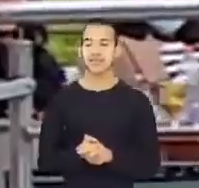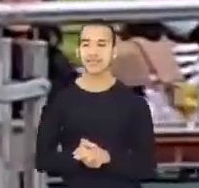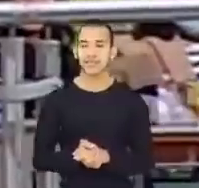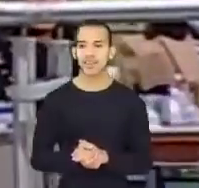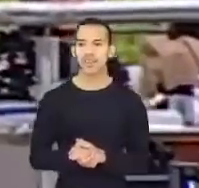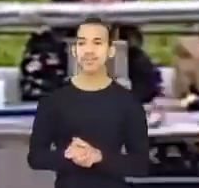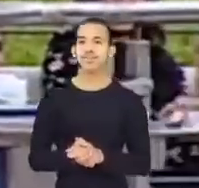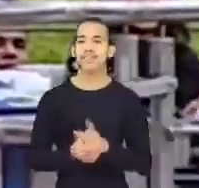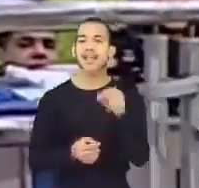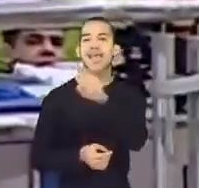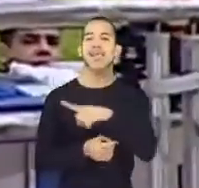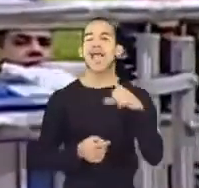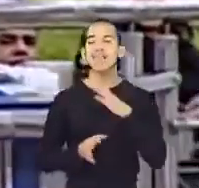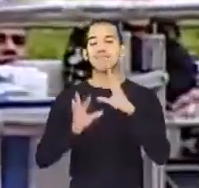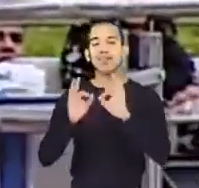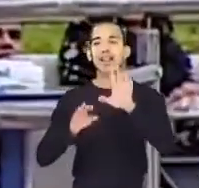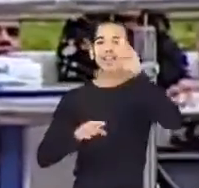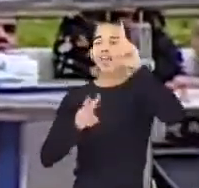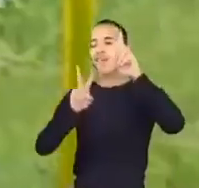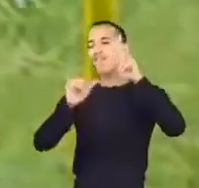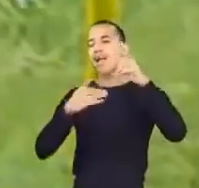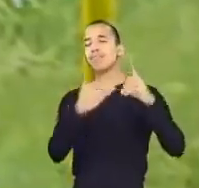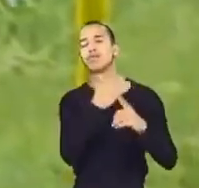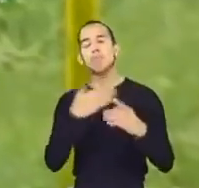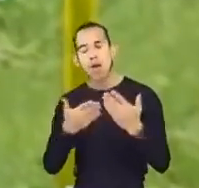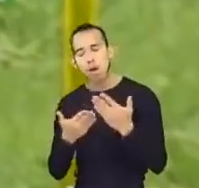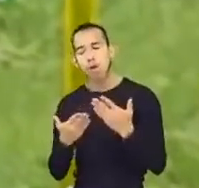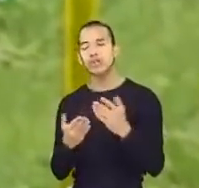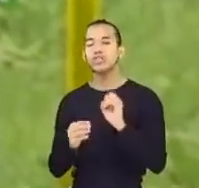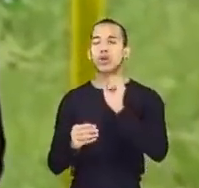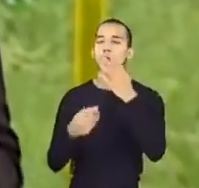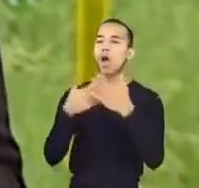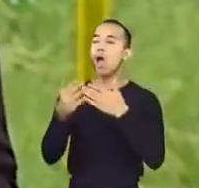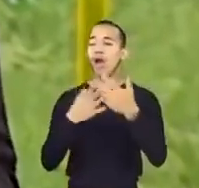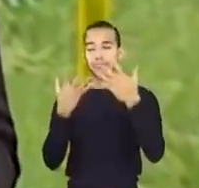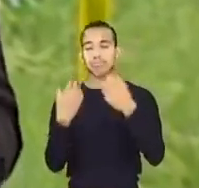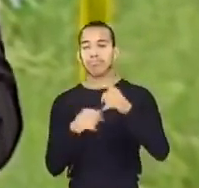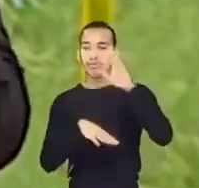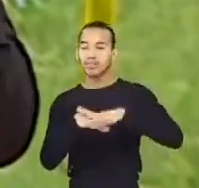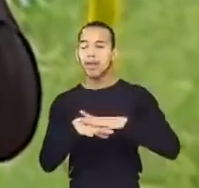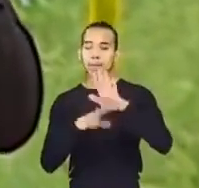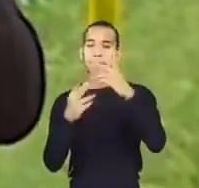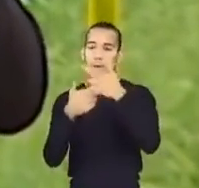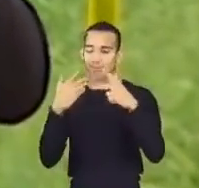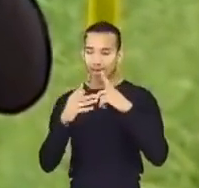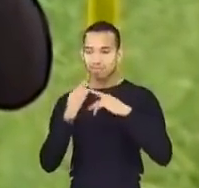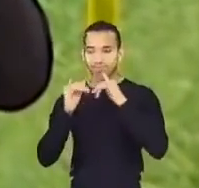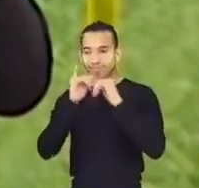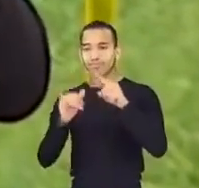Quem garante que Deus não vai me chamar hoje ou a hora que Ele quiser? Isso aí. Agora, uma coisa eu garanto a